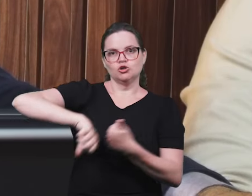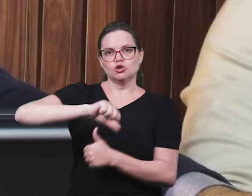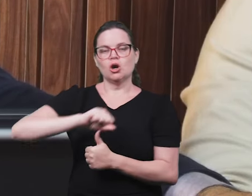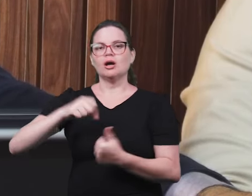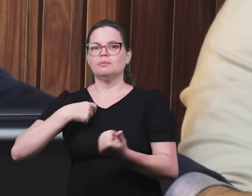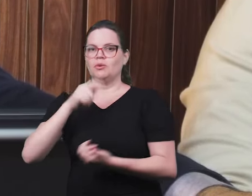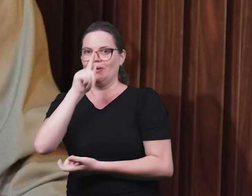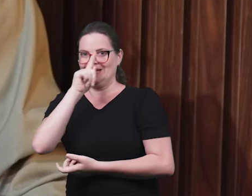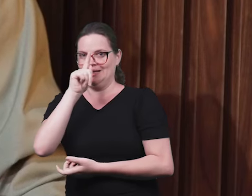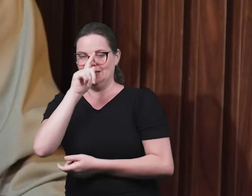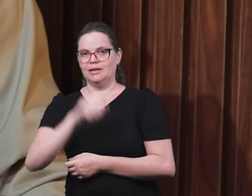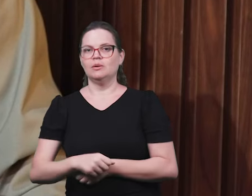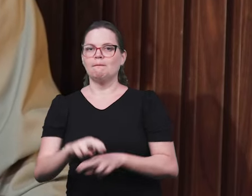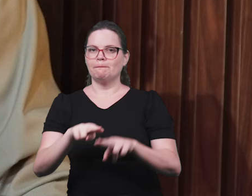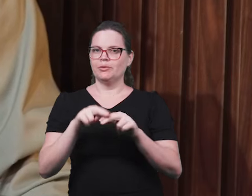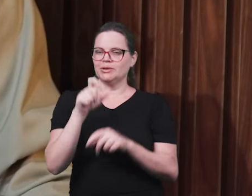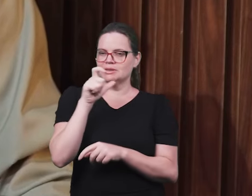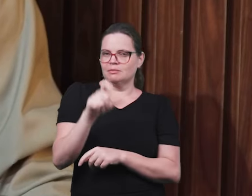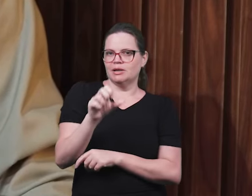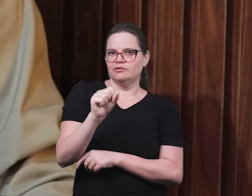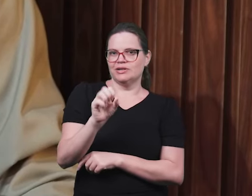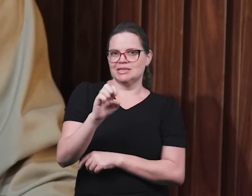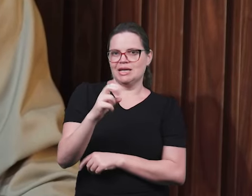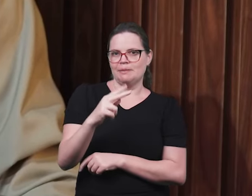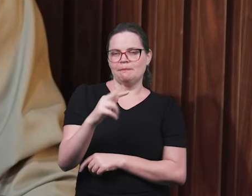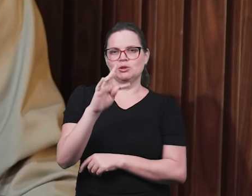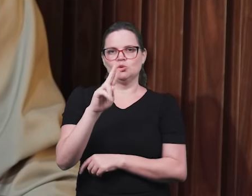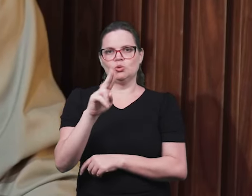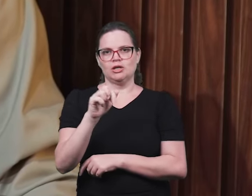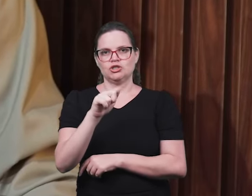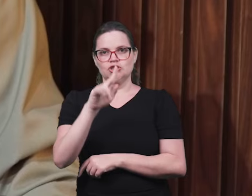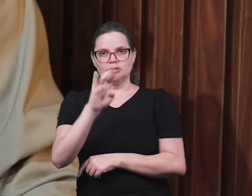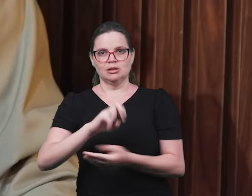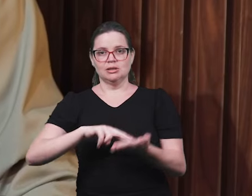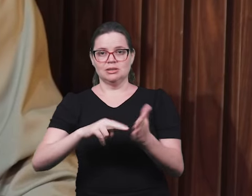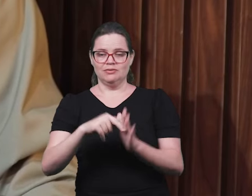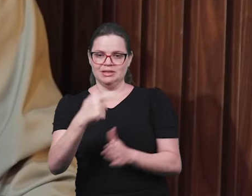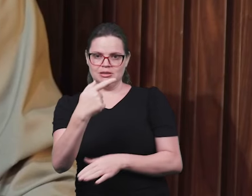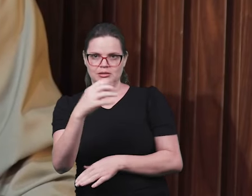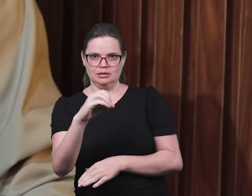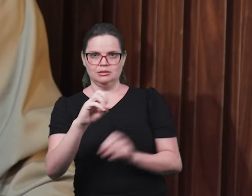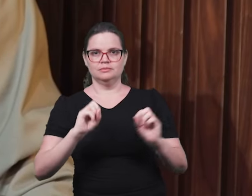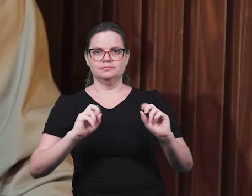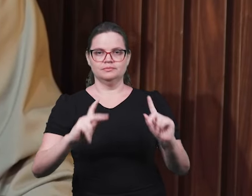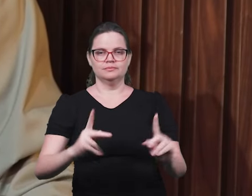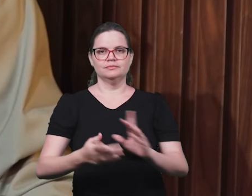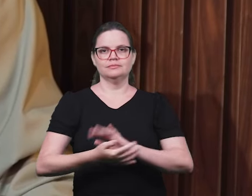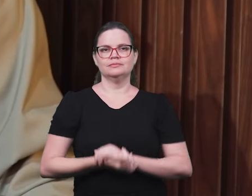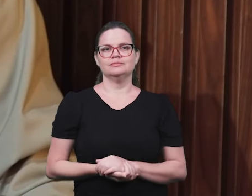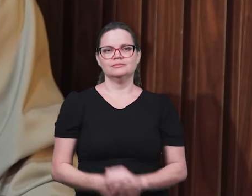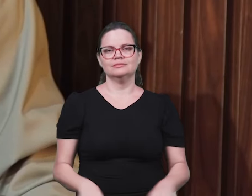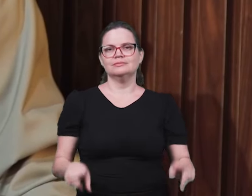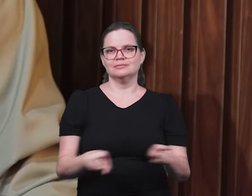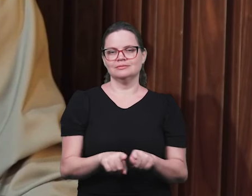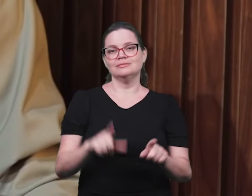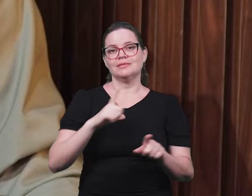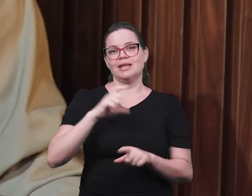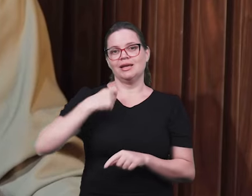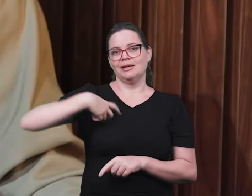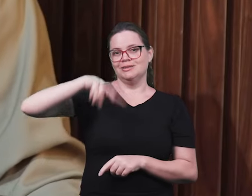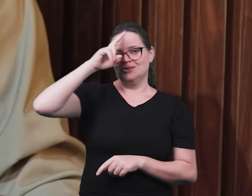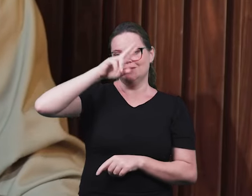seja, significa 70. Flávio Joséfo, que foi um historiador, né? Escreveu a História dos Hebreus, ele fala